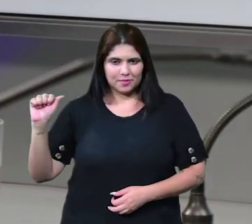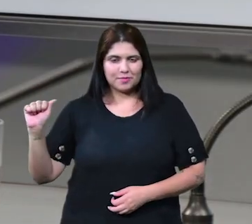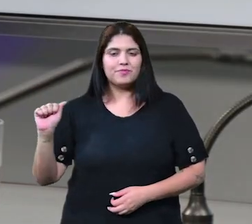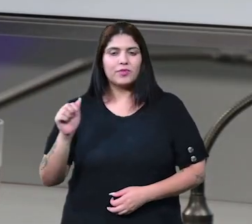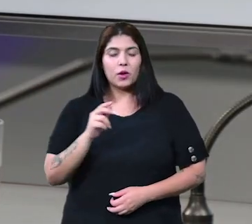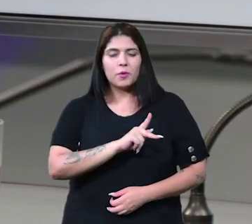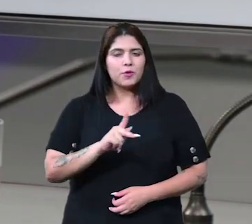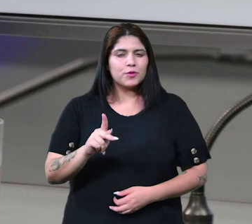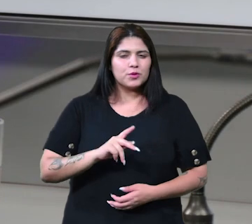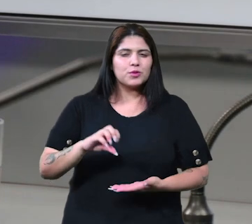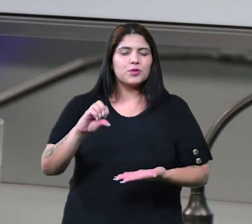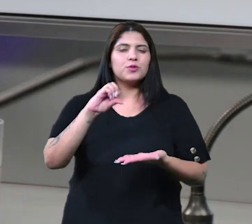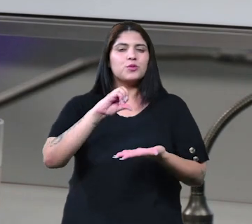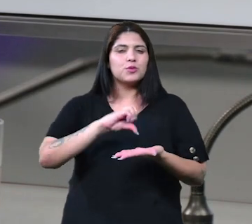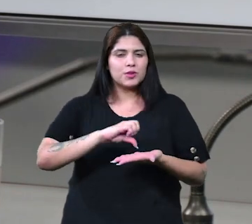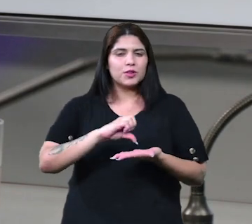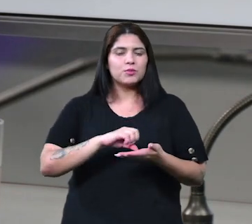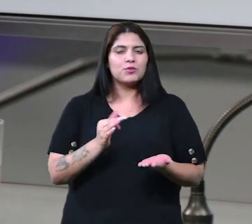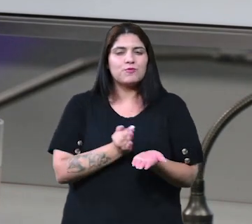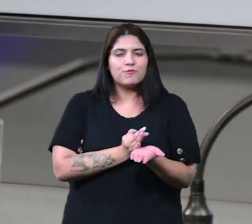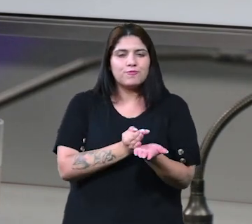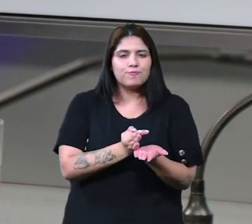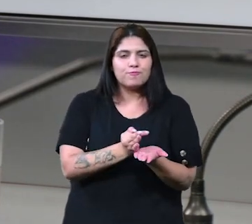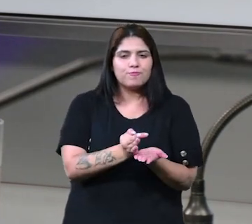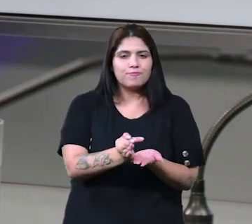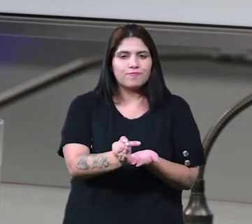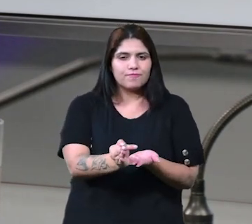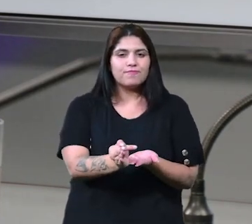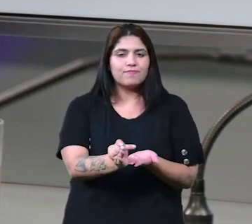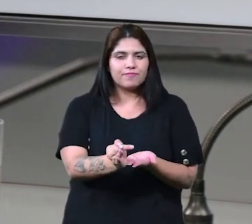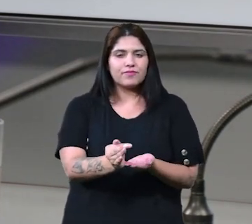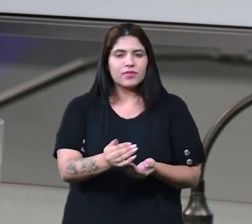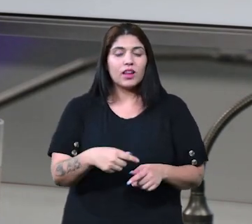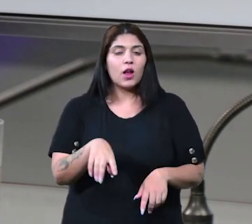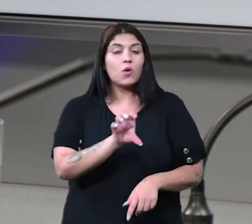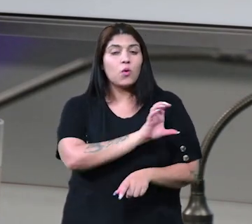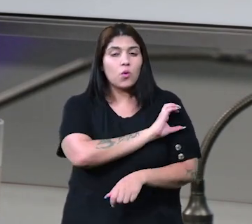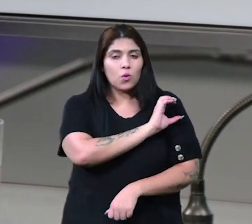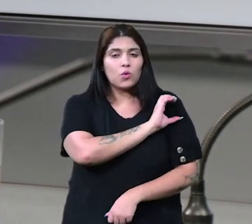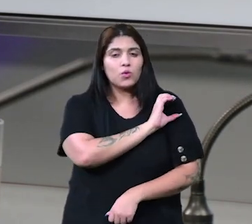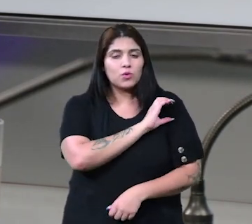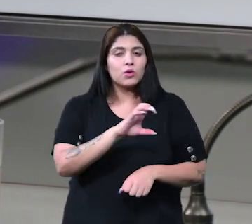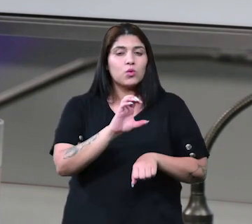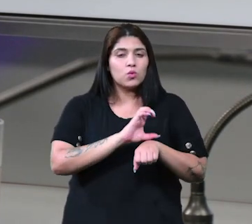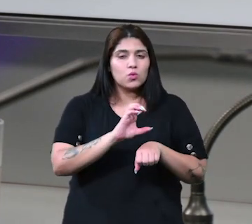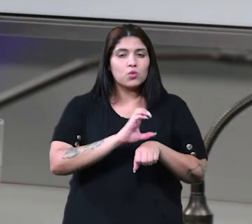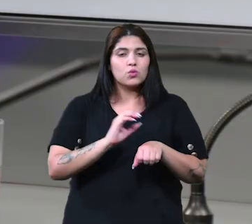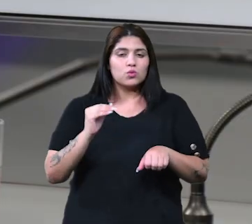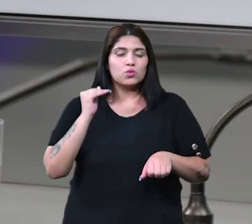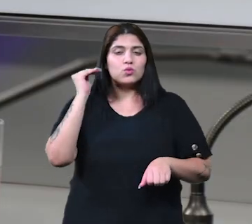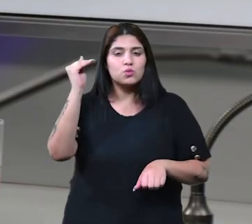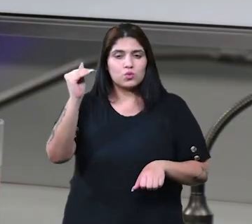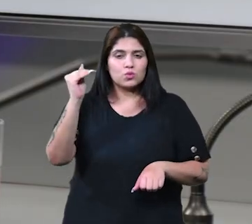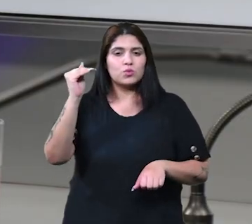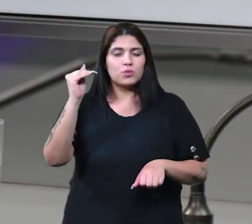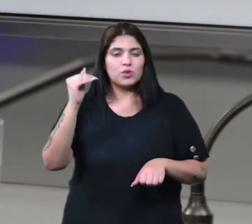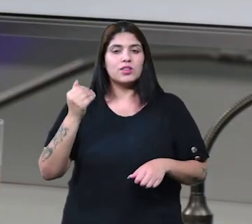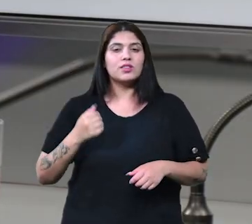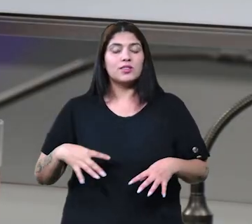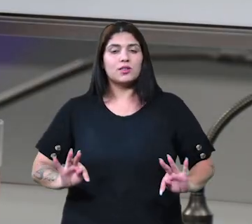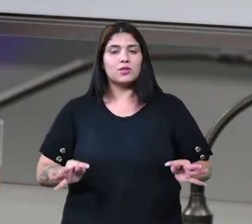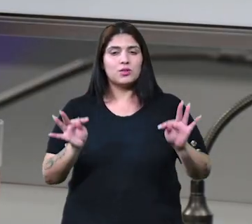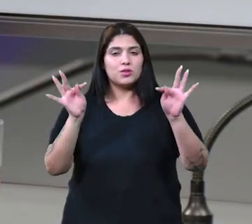campo Riacho Fundo e ela é coordenadora do curso superior de Tecnologia em